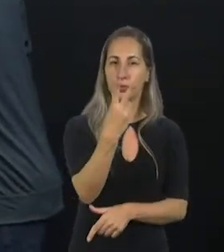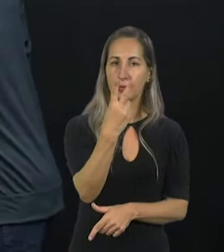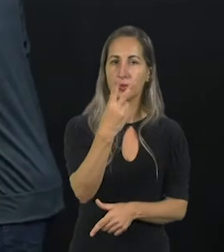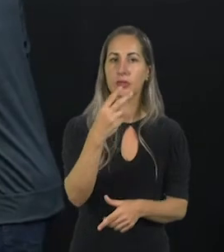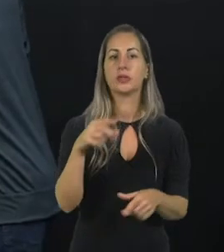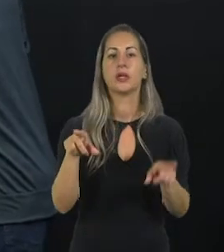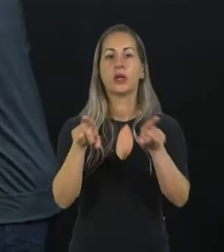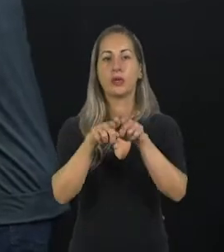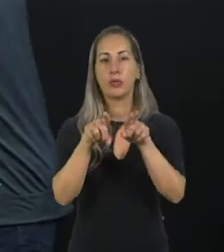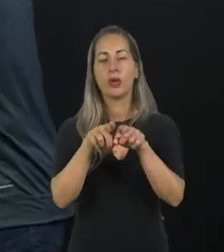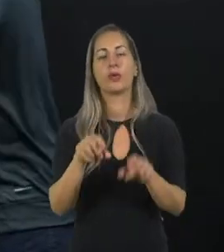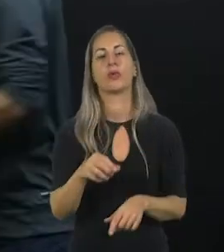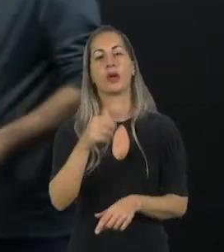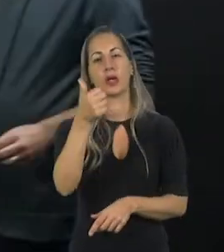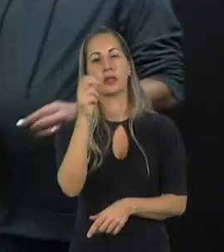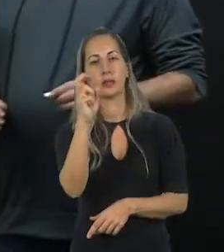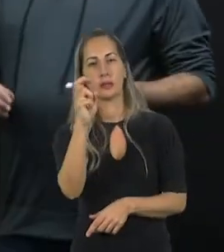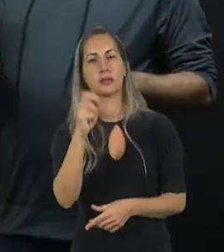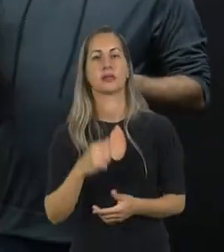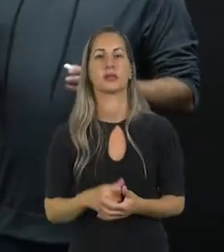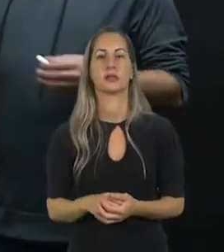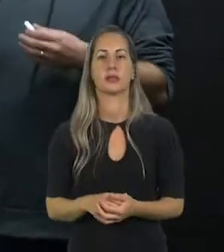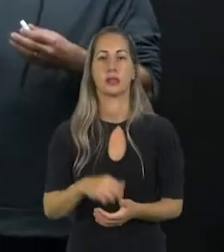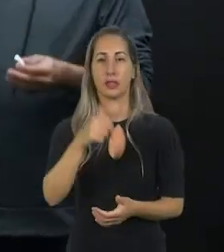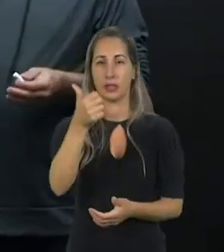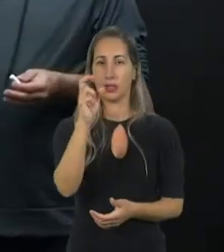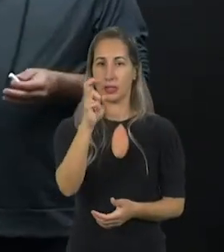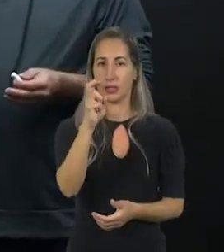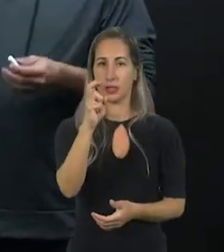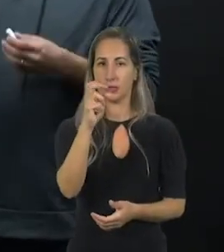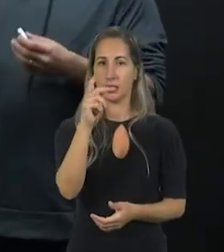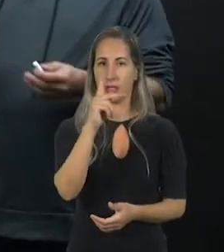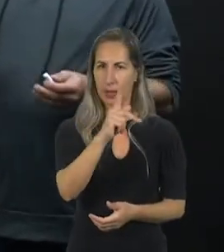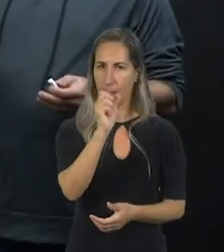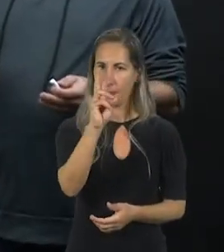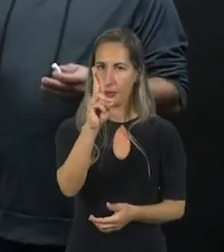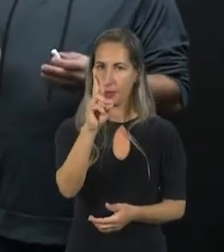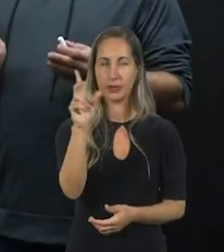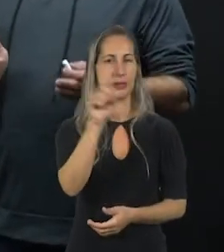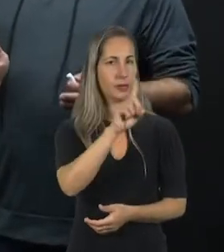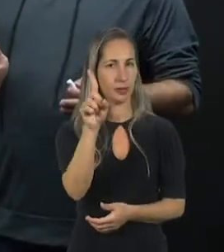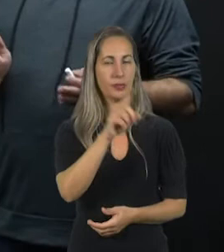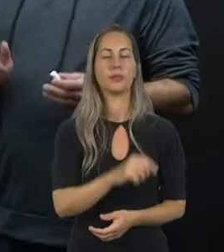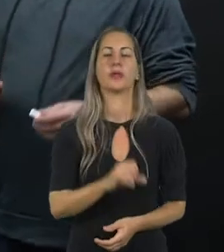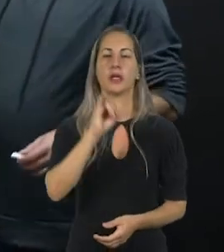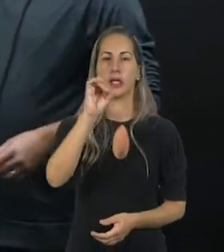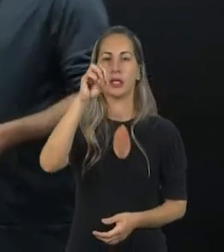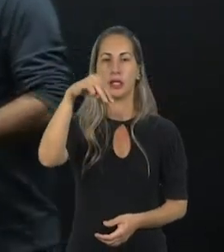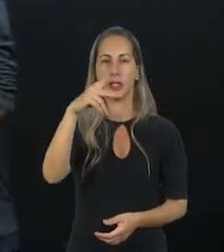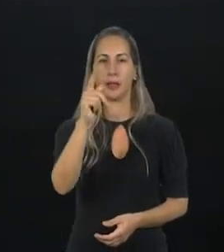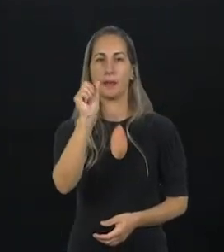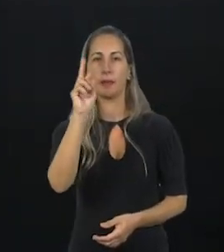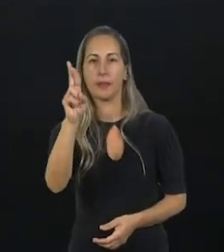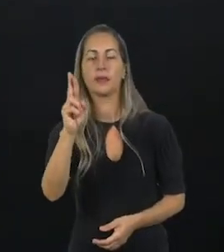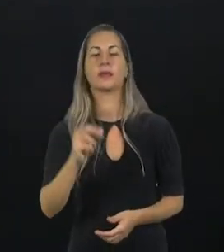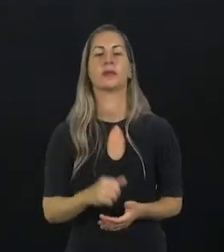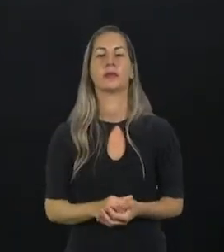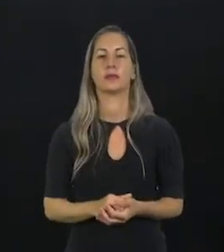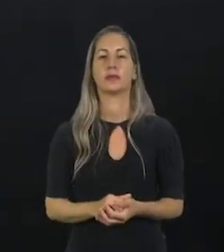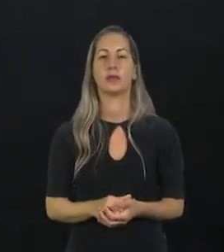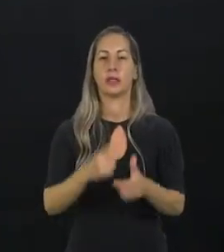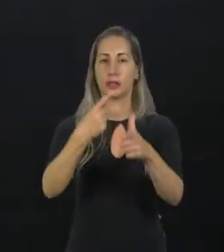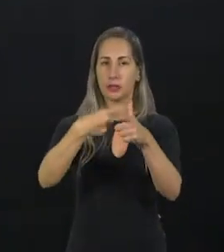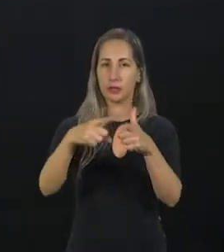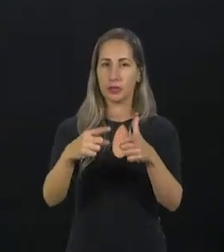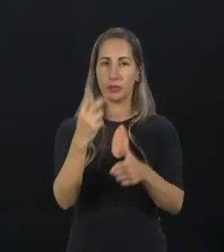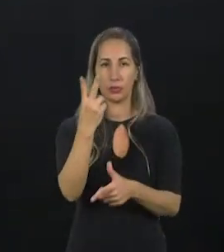é igual a 15. 15 é um número par? Não, é um número ímpar. Logo, então, a